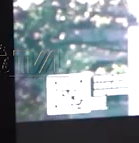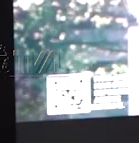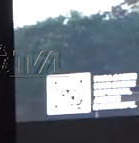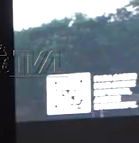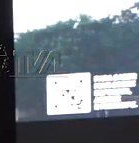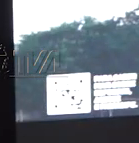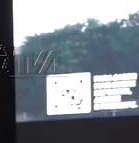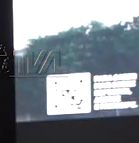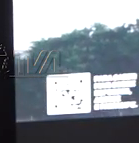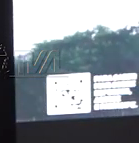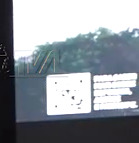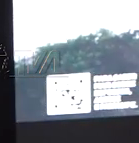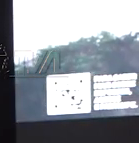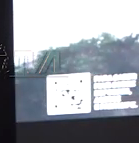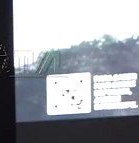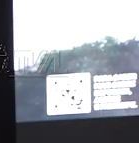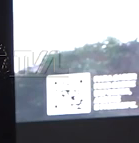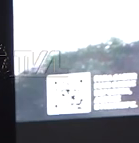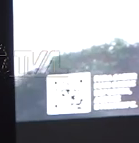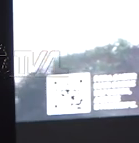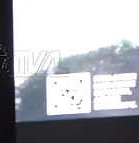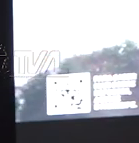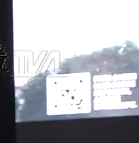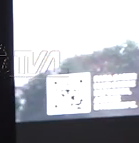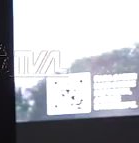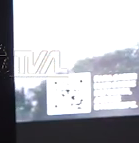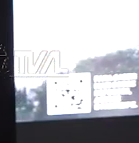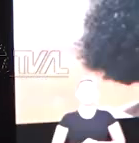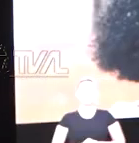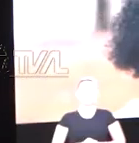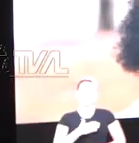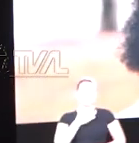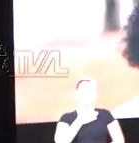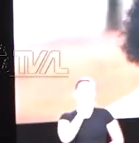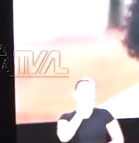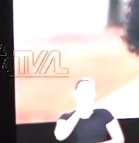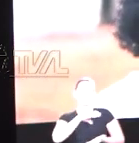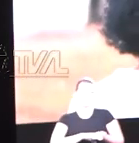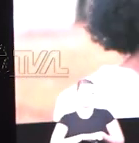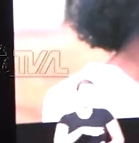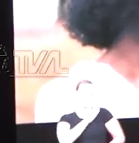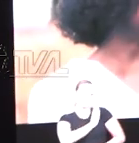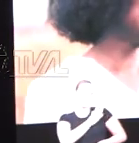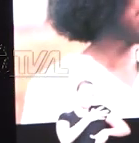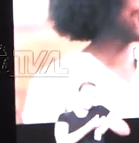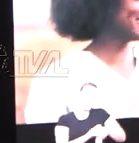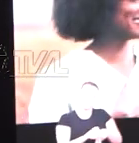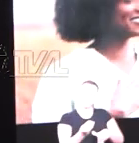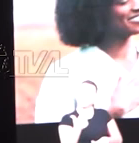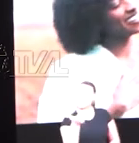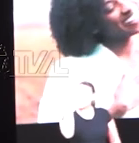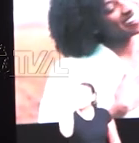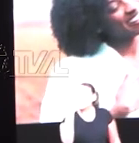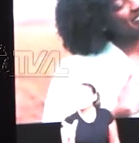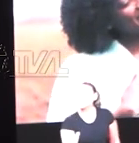norte. A gente tem aí um potencial enorme desse estado com mais de 10 unidades de conservação de